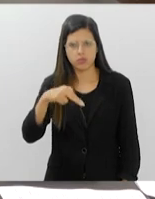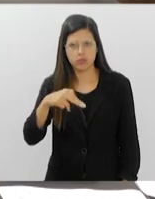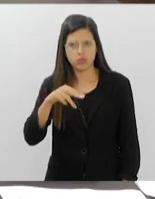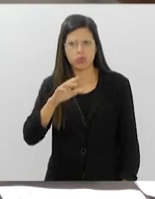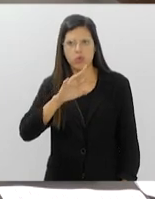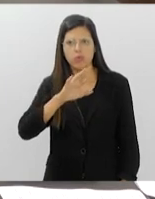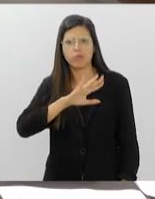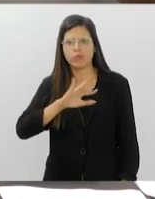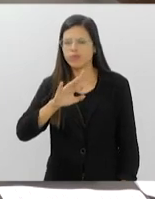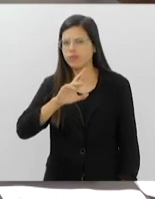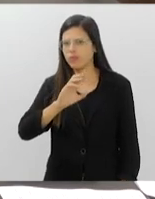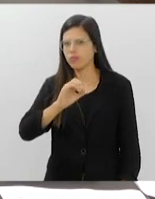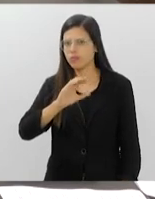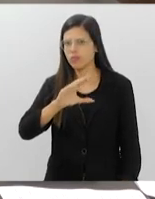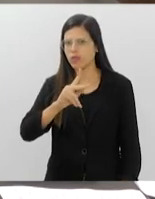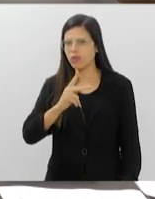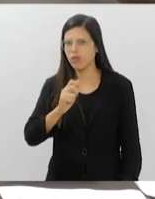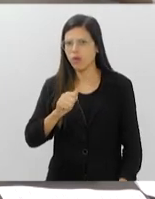dessa questão